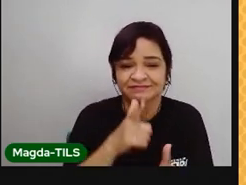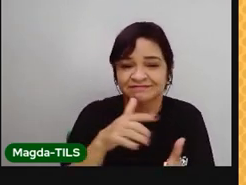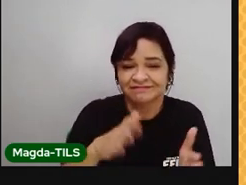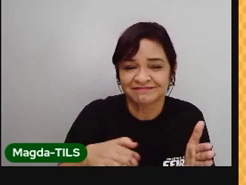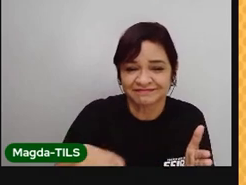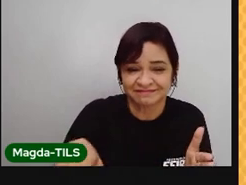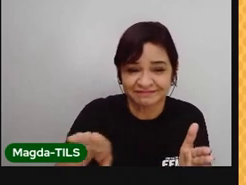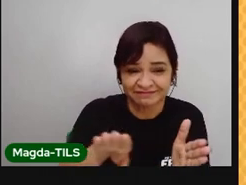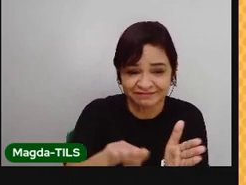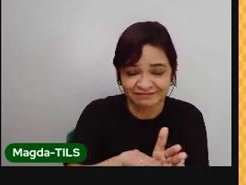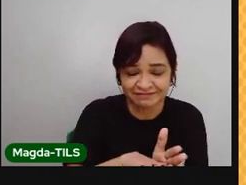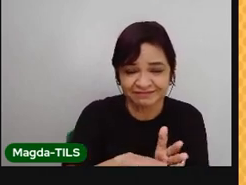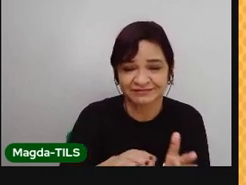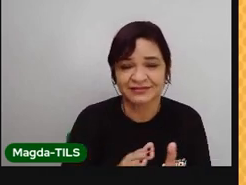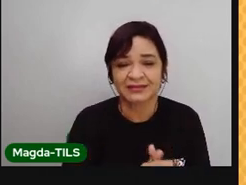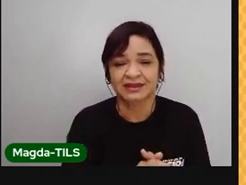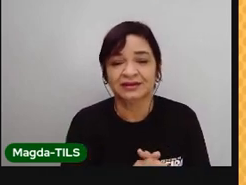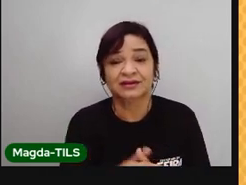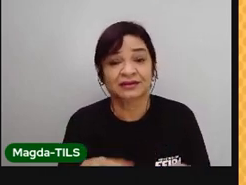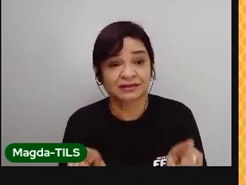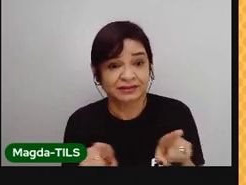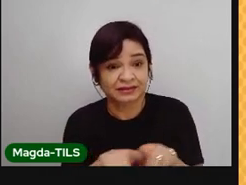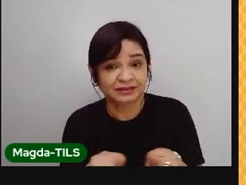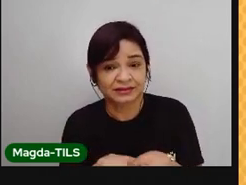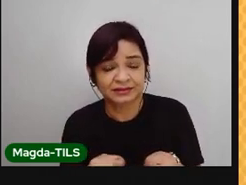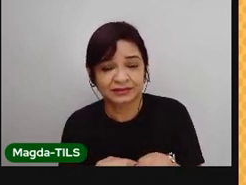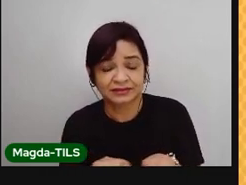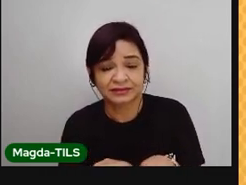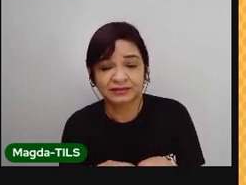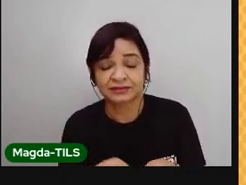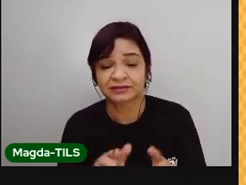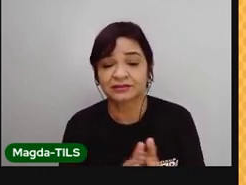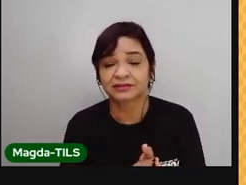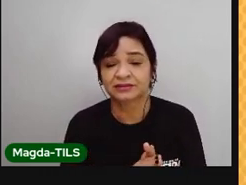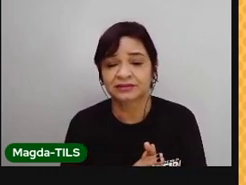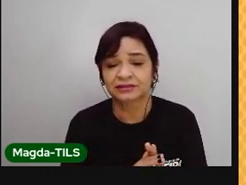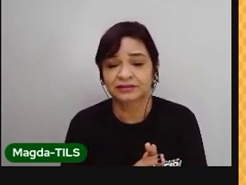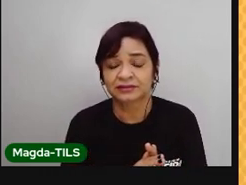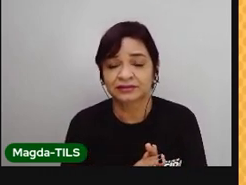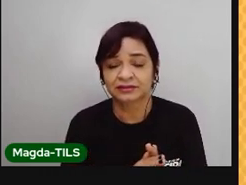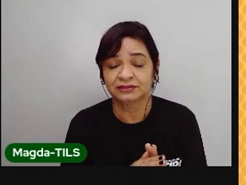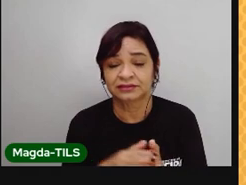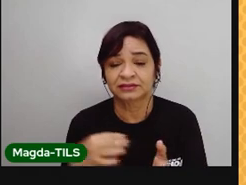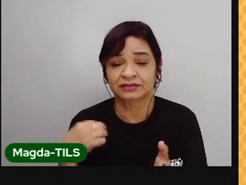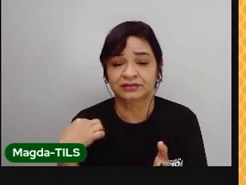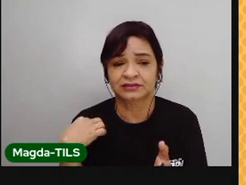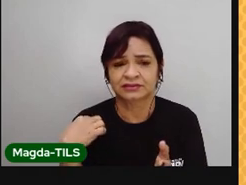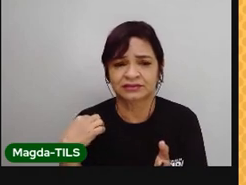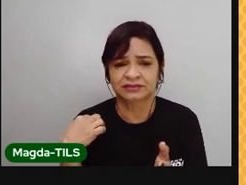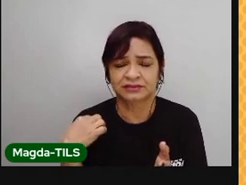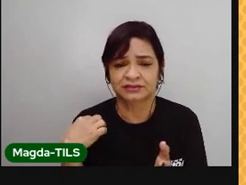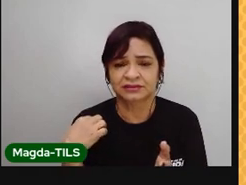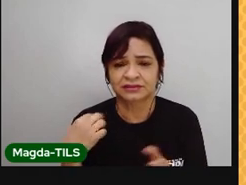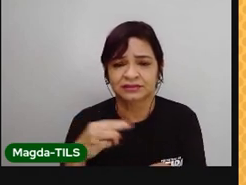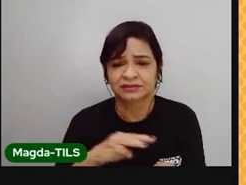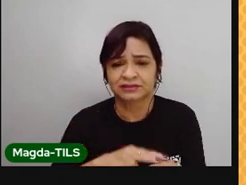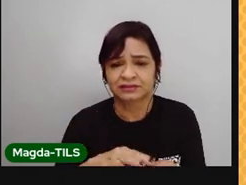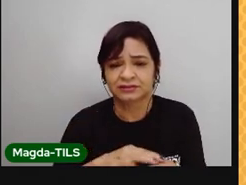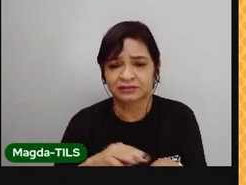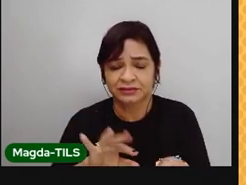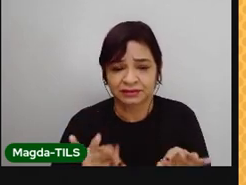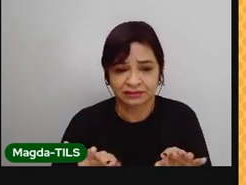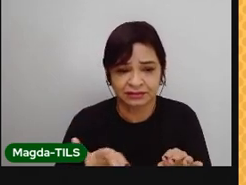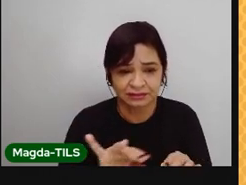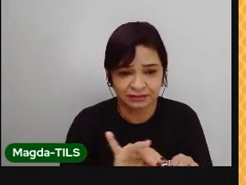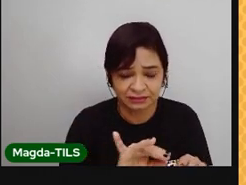continentes. E utilizei também um pedacinho de tecido marrom para poder esconder o bocal